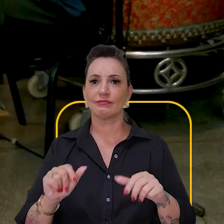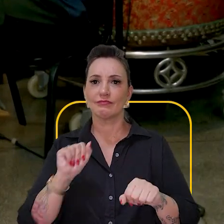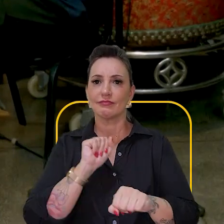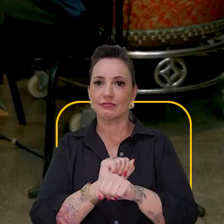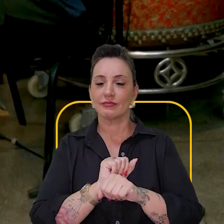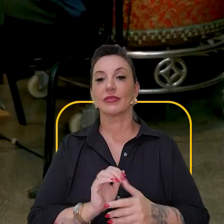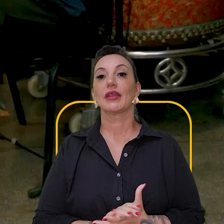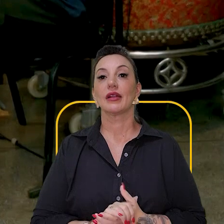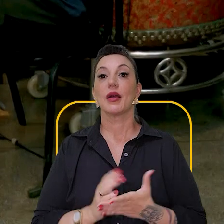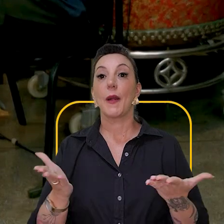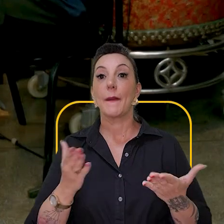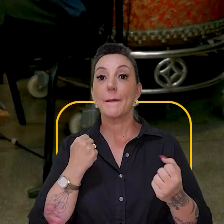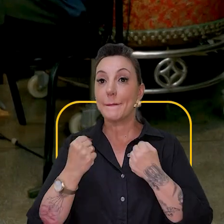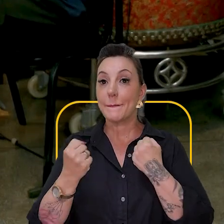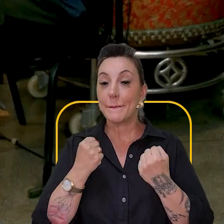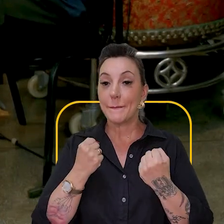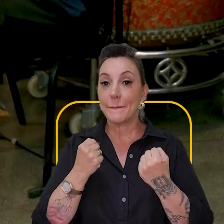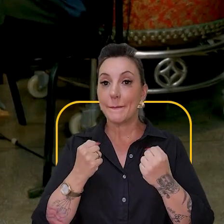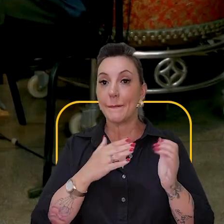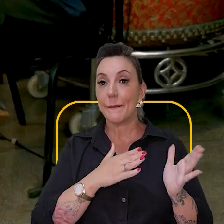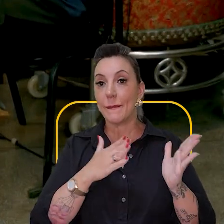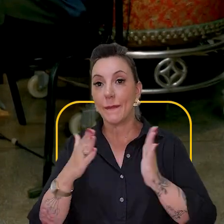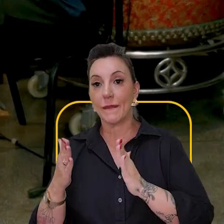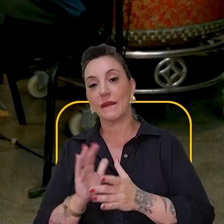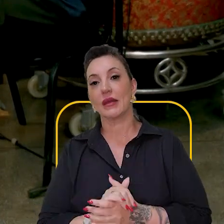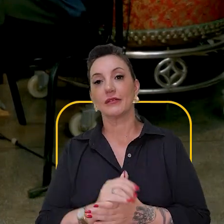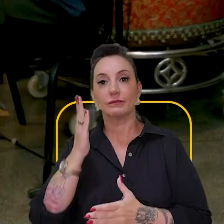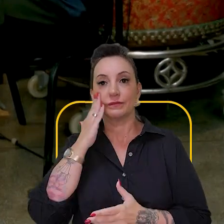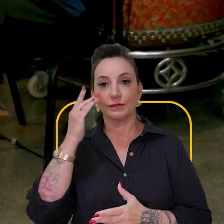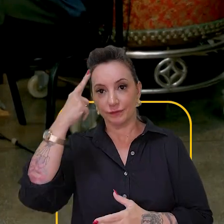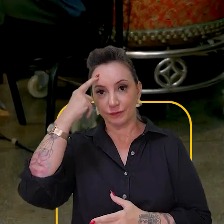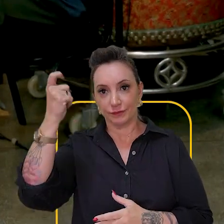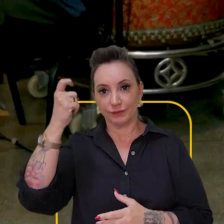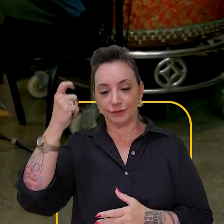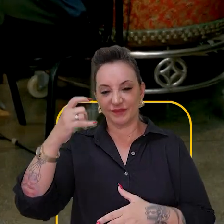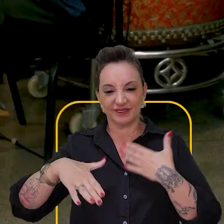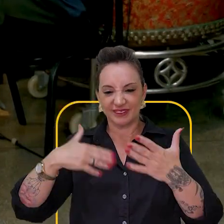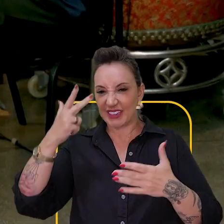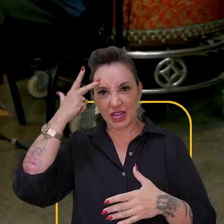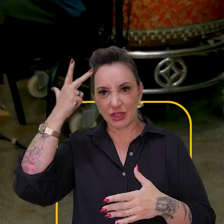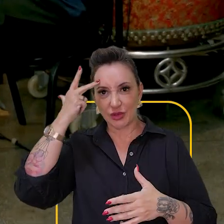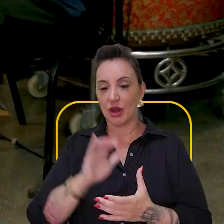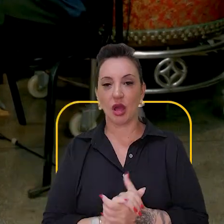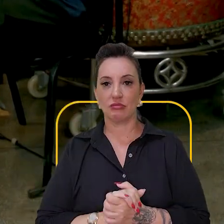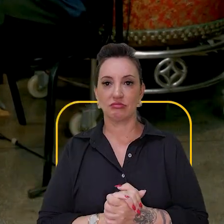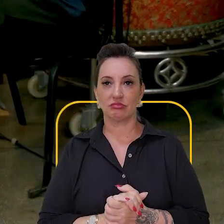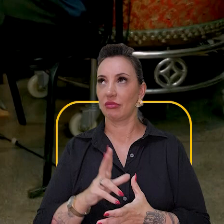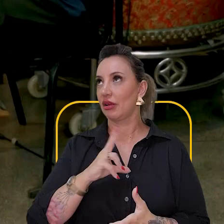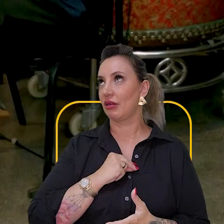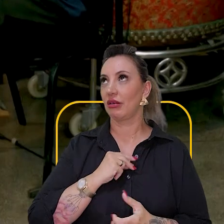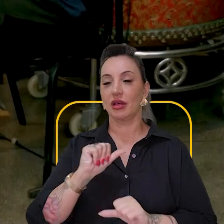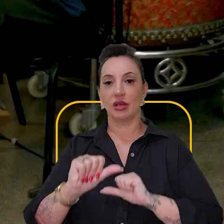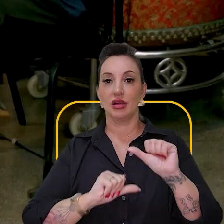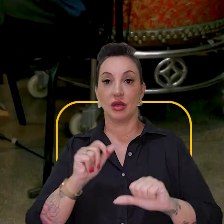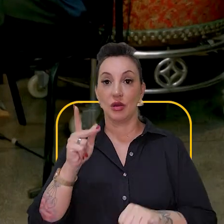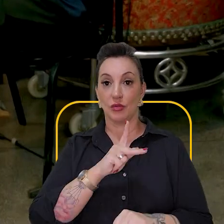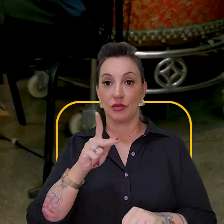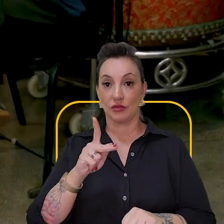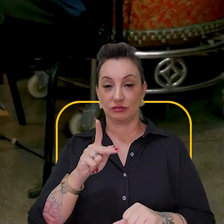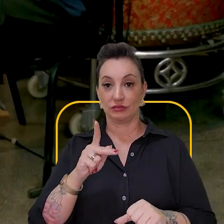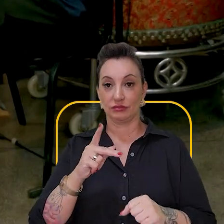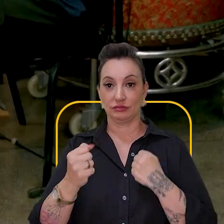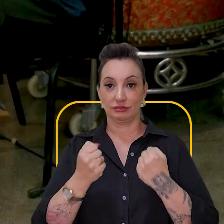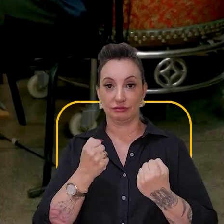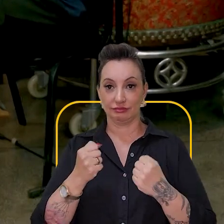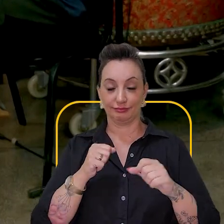tempo parei e aí a academia meio que foi ficando sabe quando a ideia vai assim naturalmente não Nossa vou virar professor de